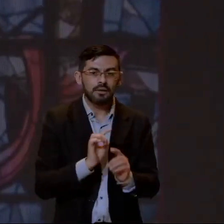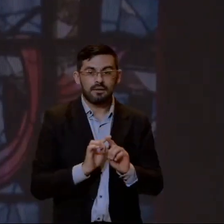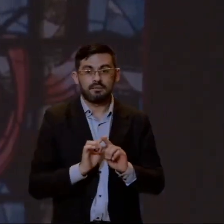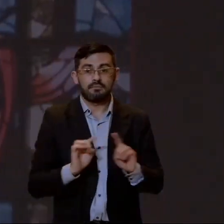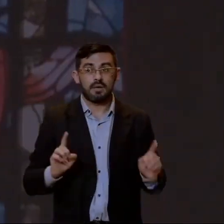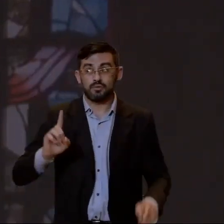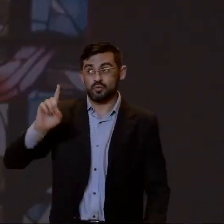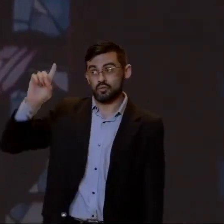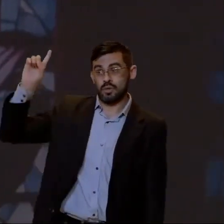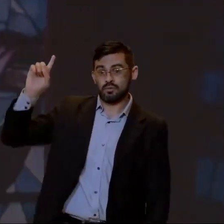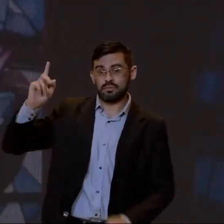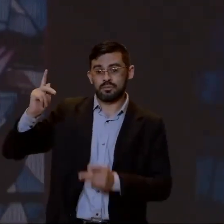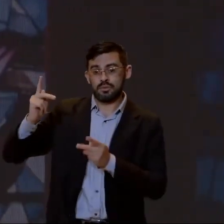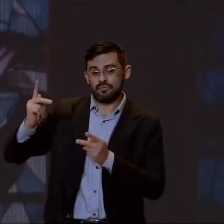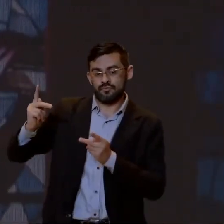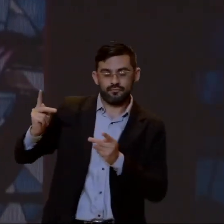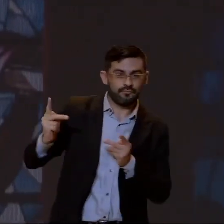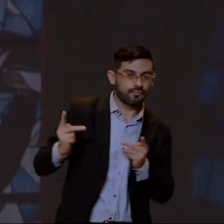nos visitou